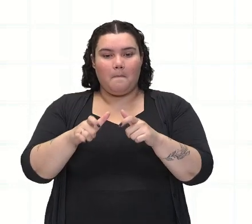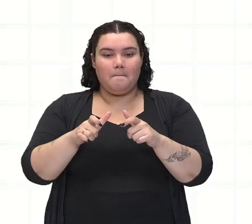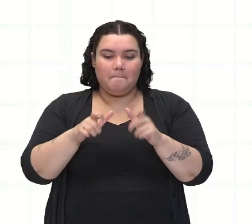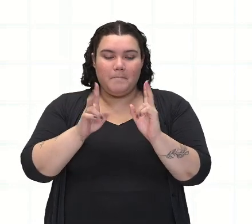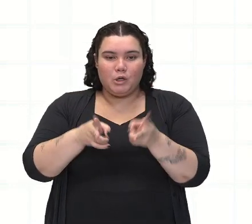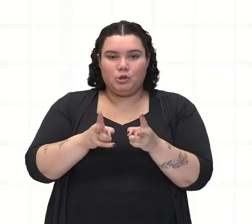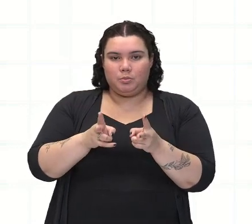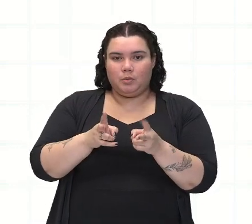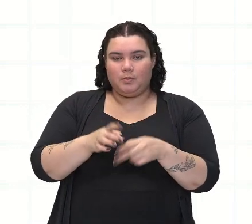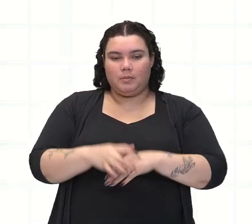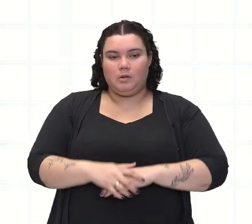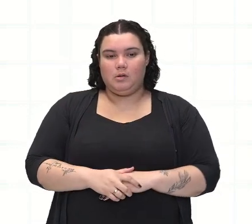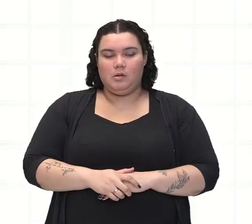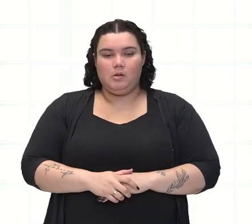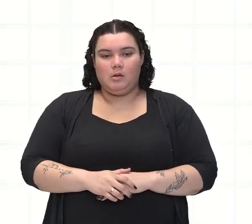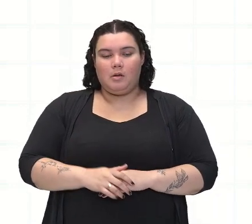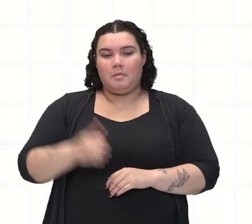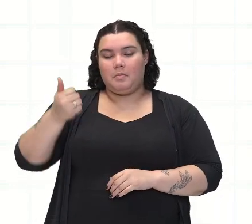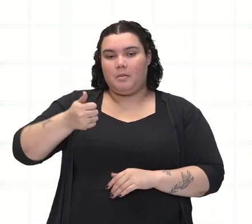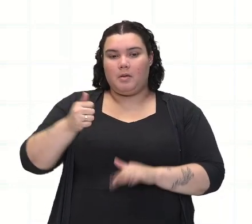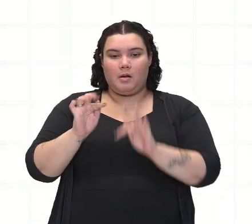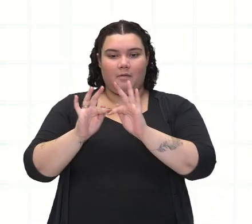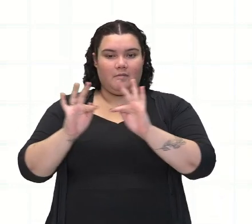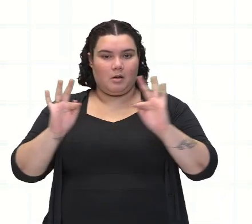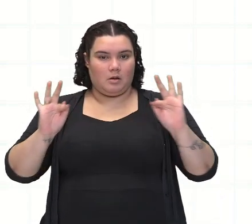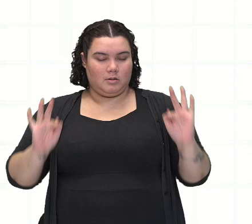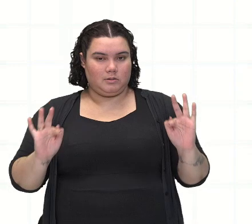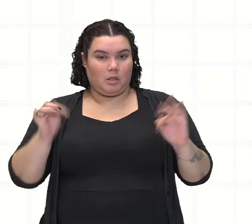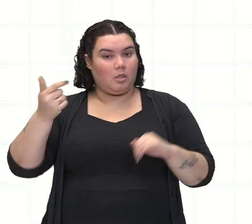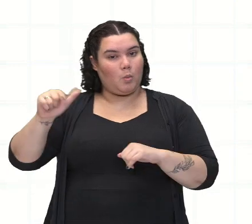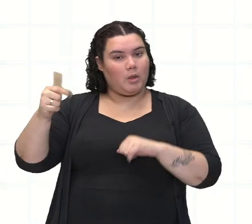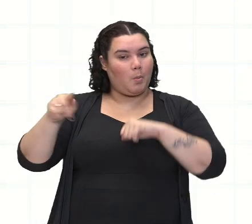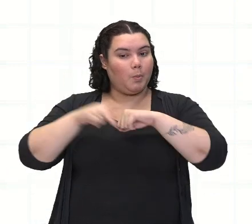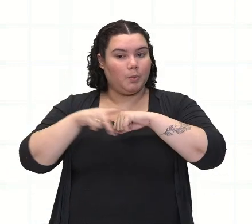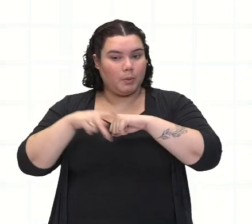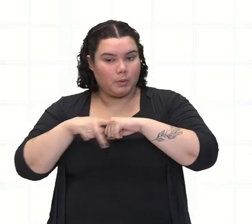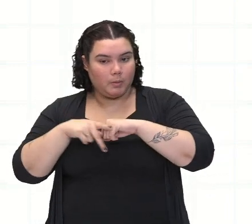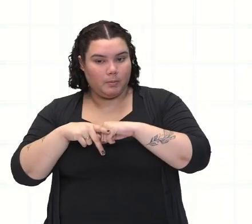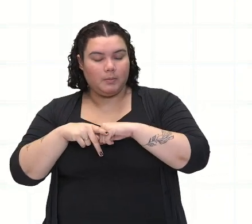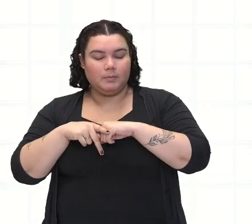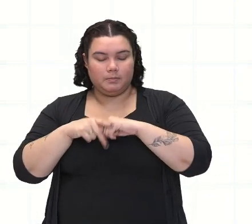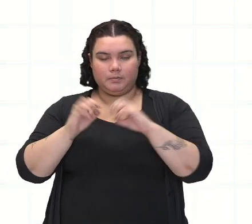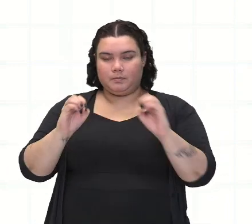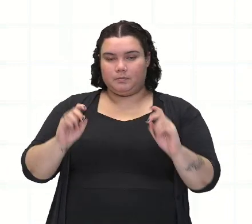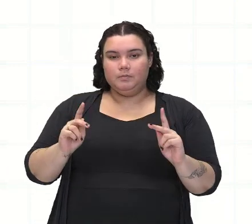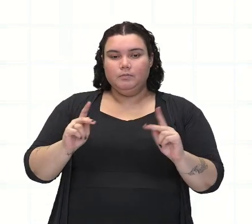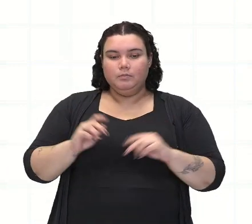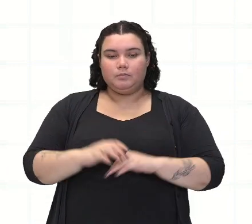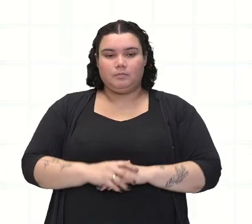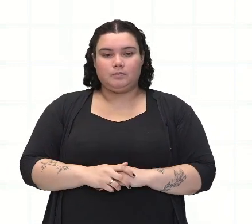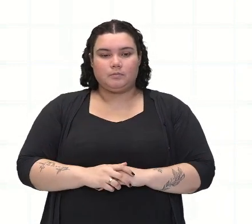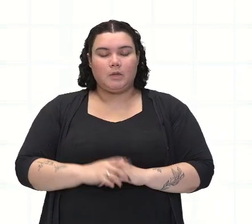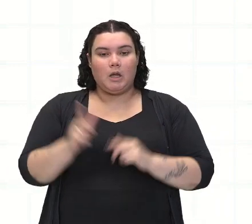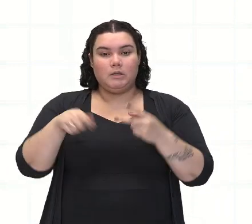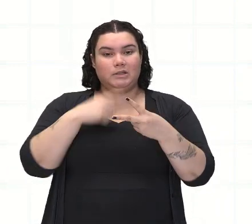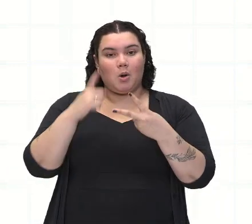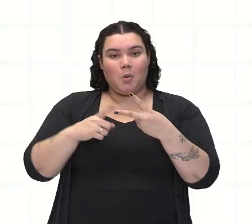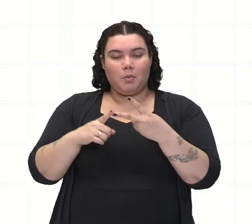tá? Vamos ver primeiro o exemplo sem a conexão do pronome e